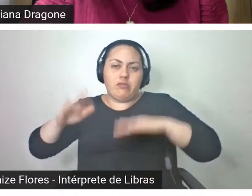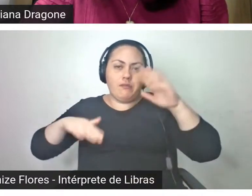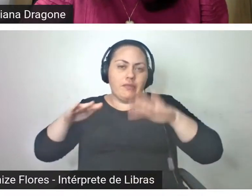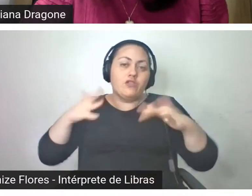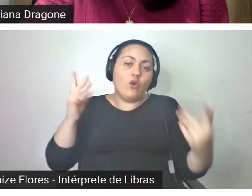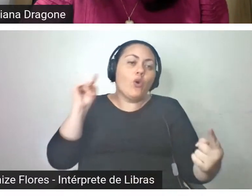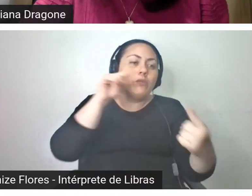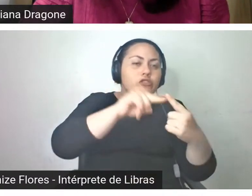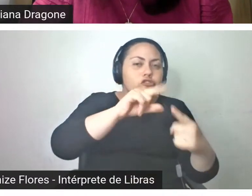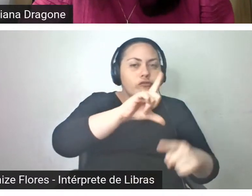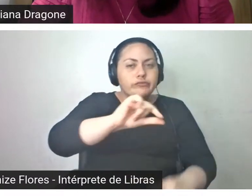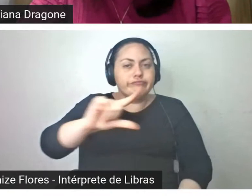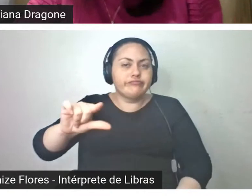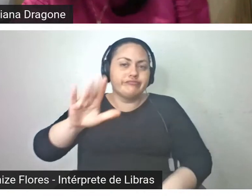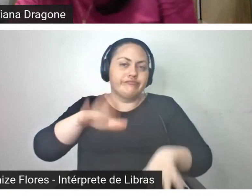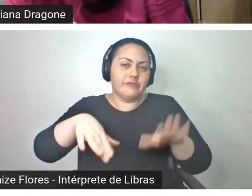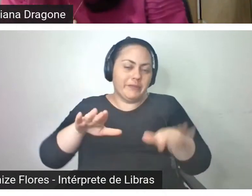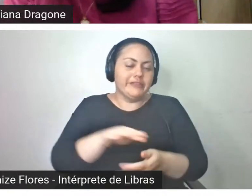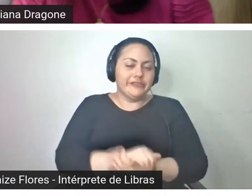né?